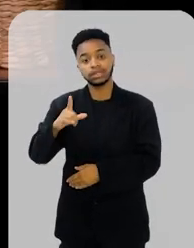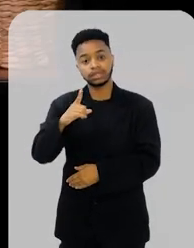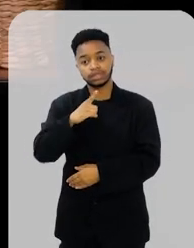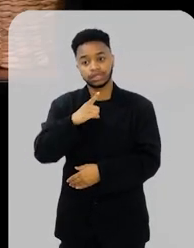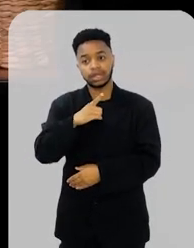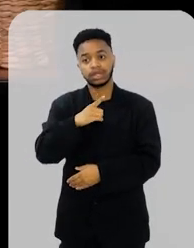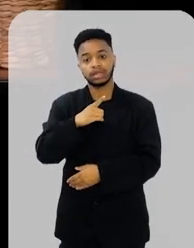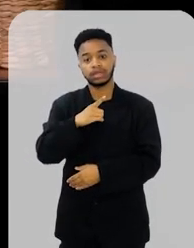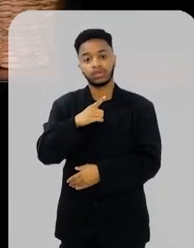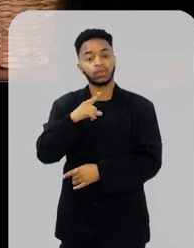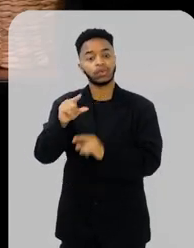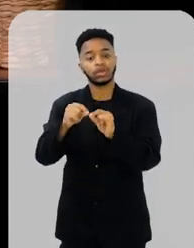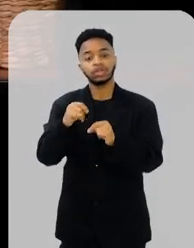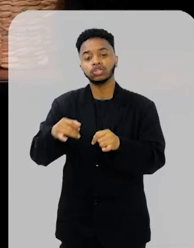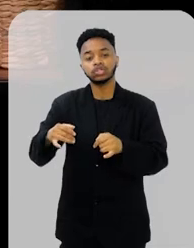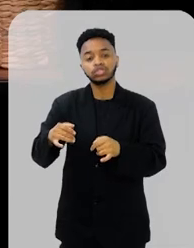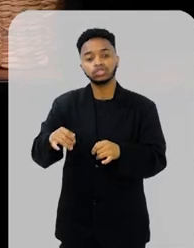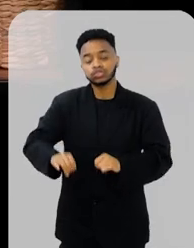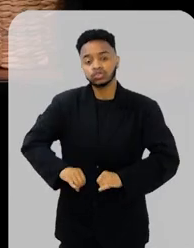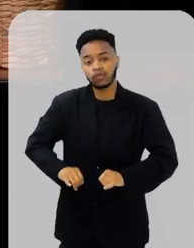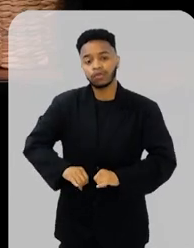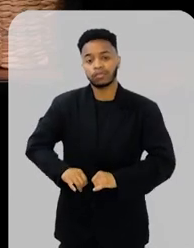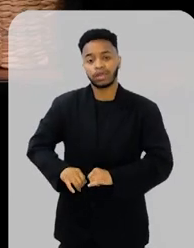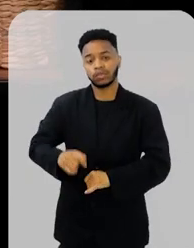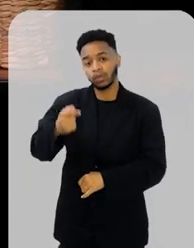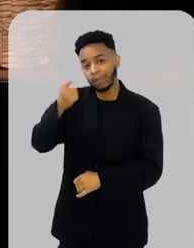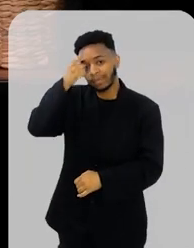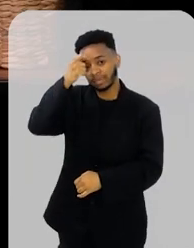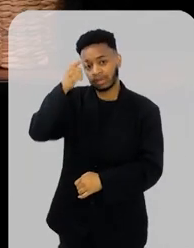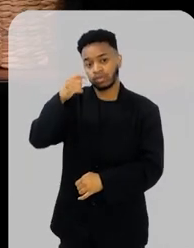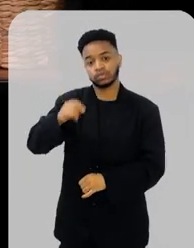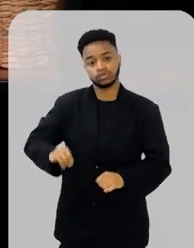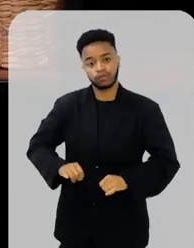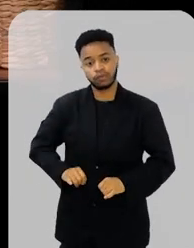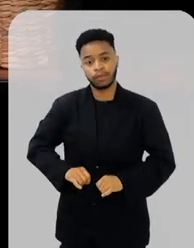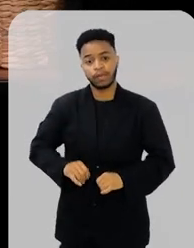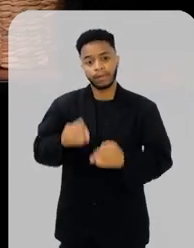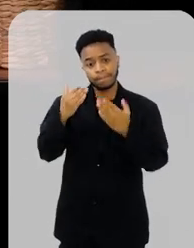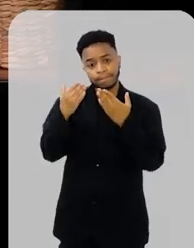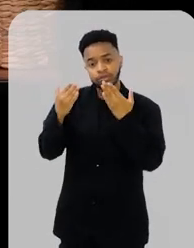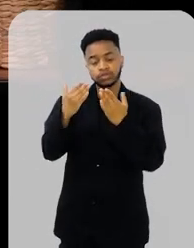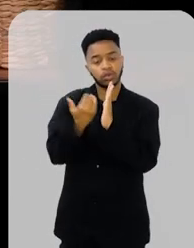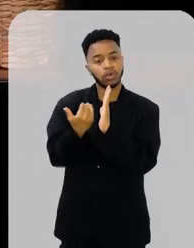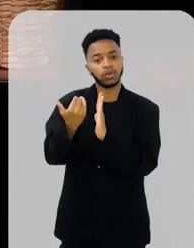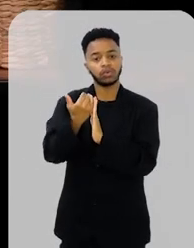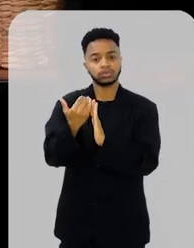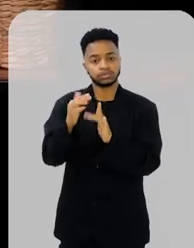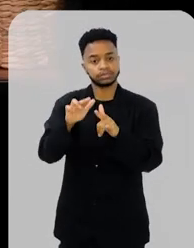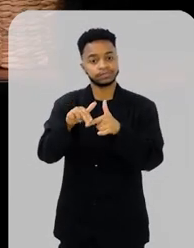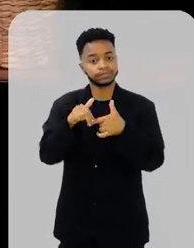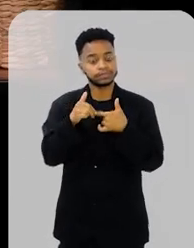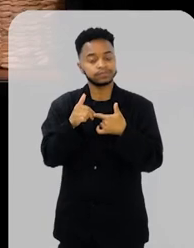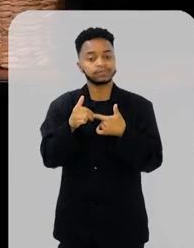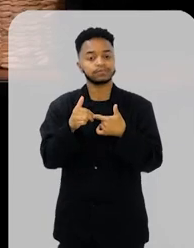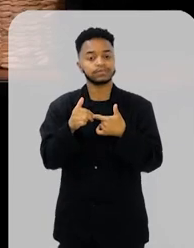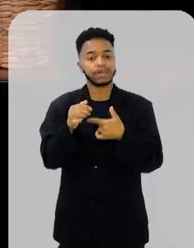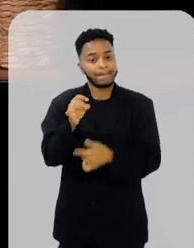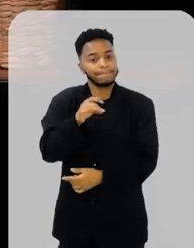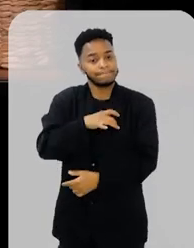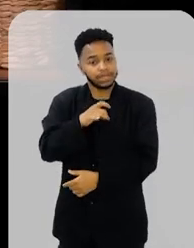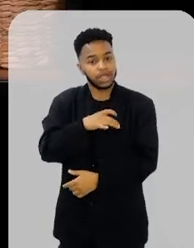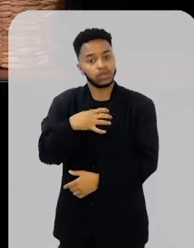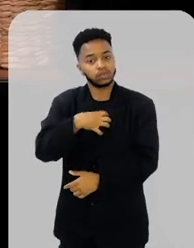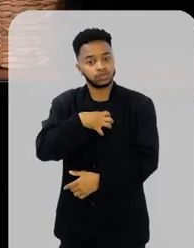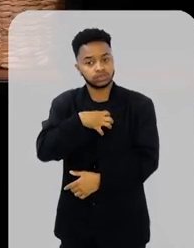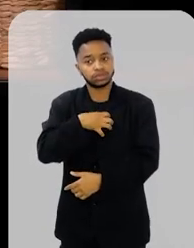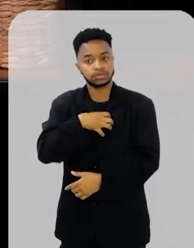têm tido casos de um sofrimento mental e psicológico muito grande. Sim. Por conta